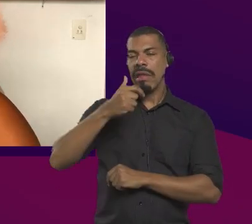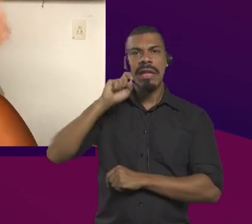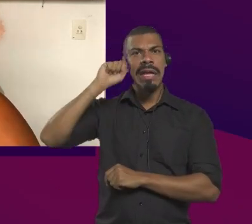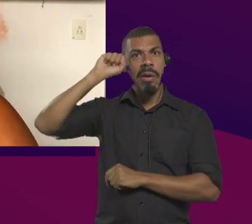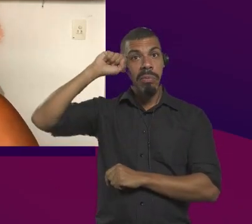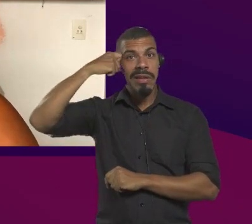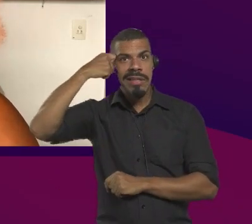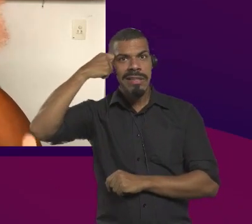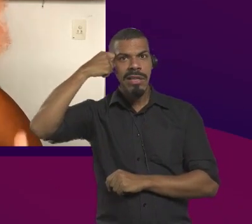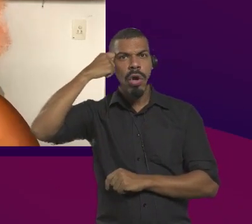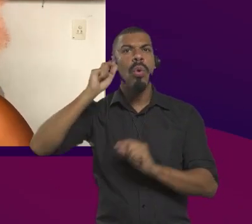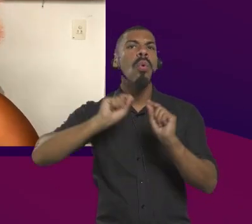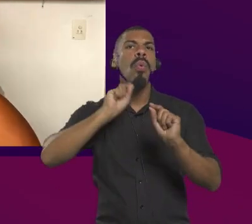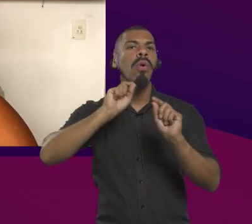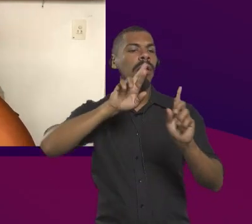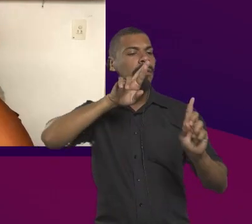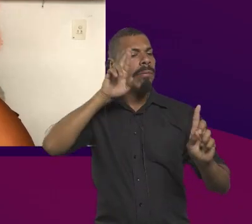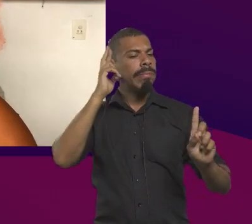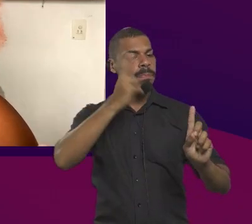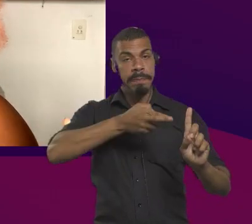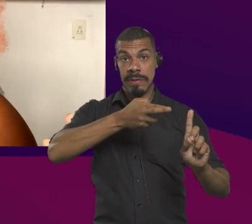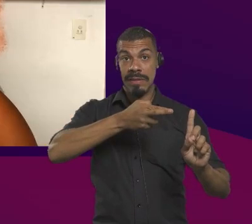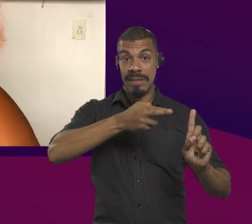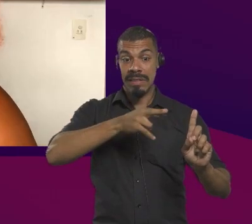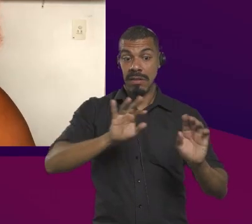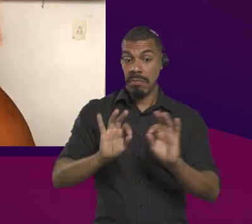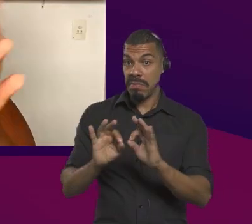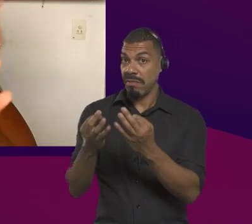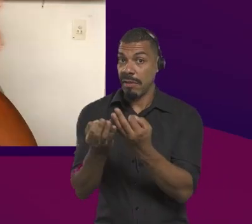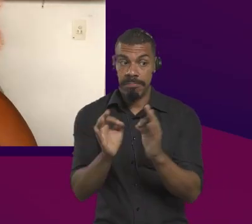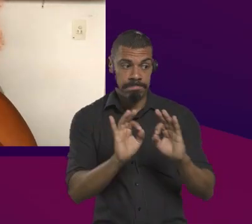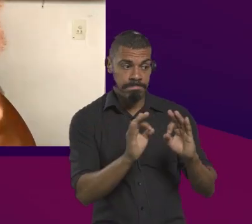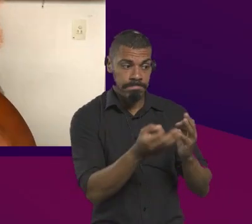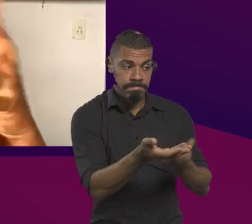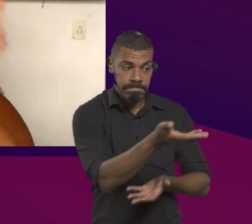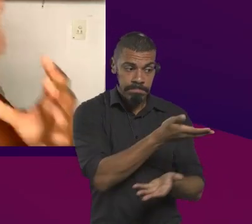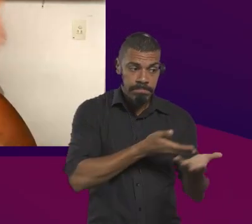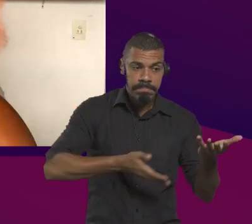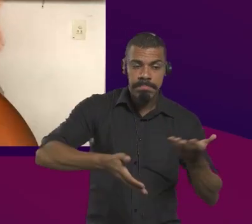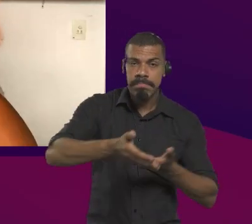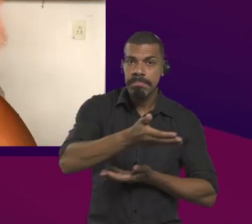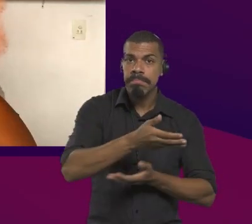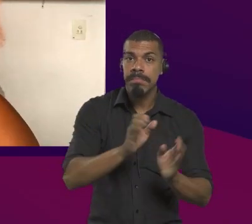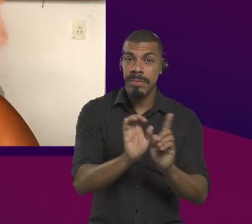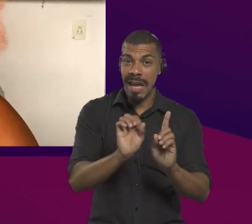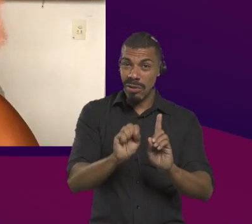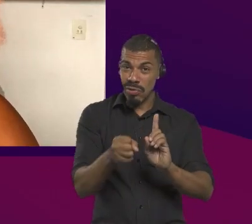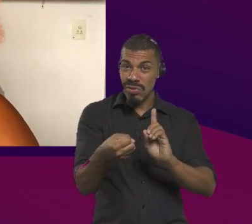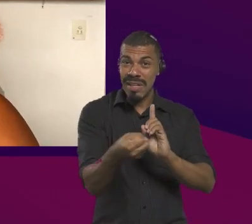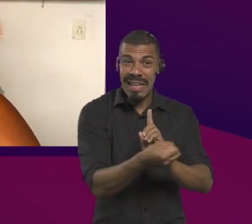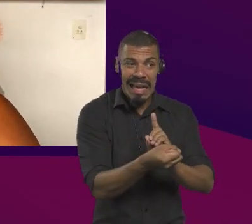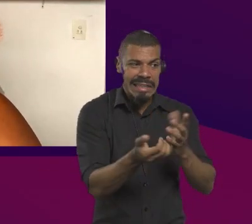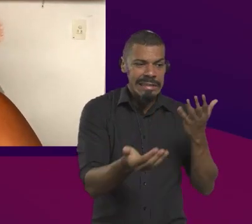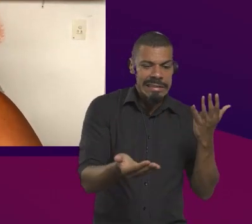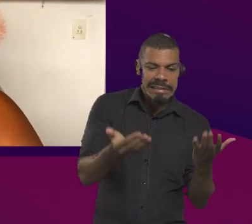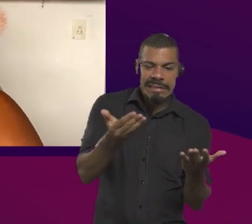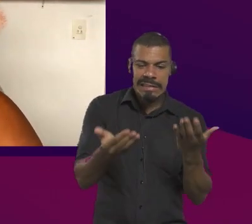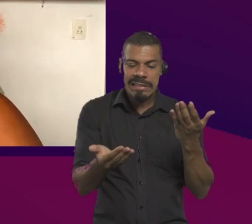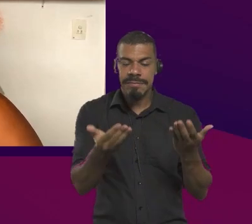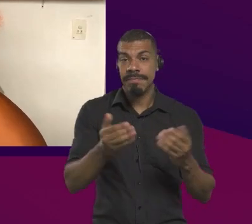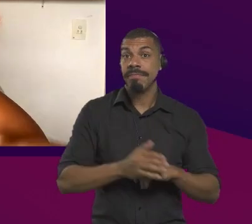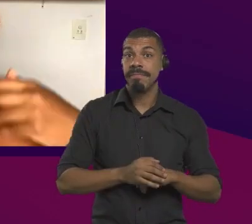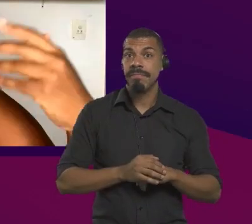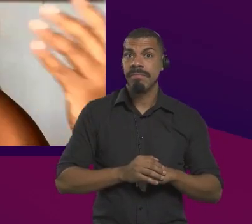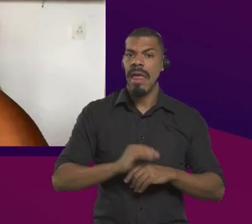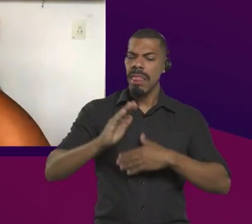eu estava representando para mim, perante a minha família, perante essa micro-sociedade, né, que a gente tem essa relação antes, para